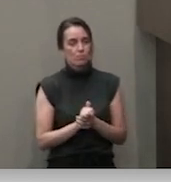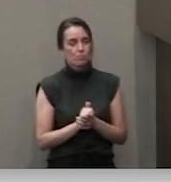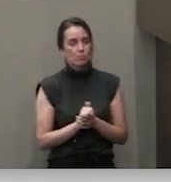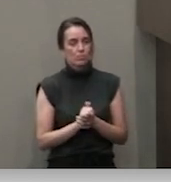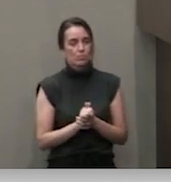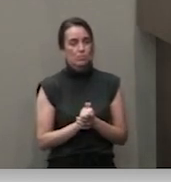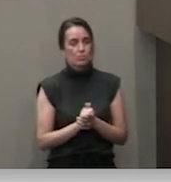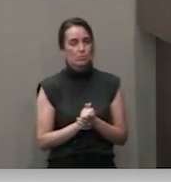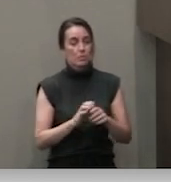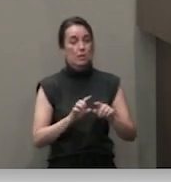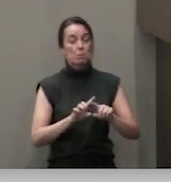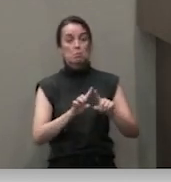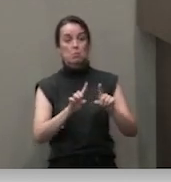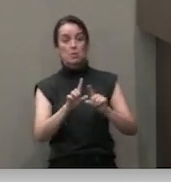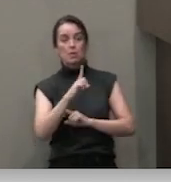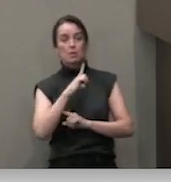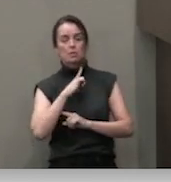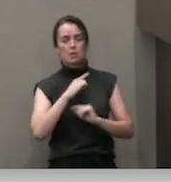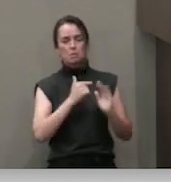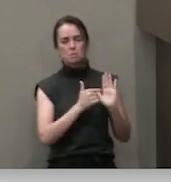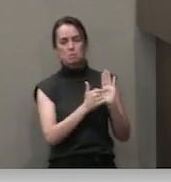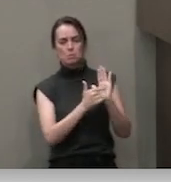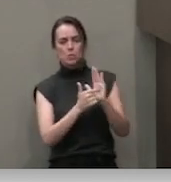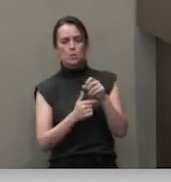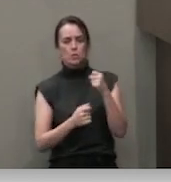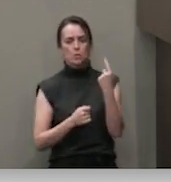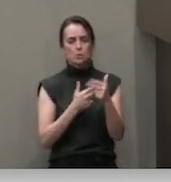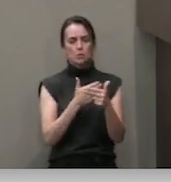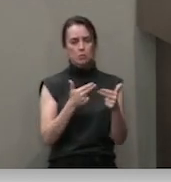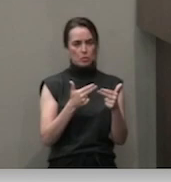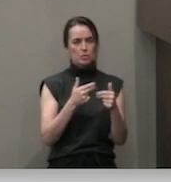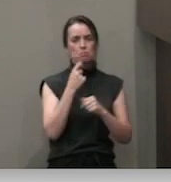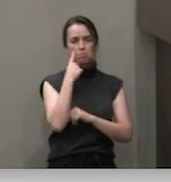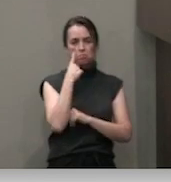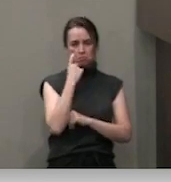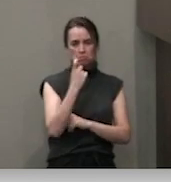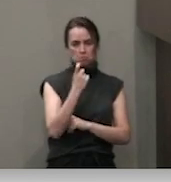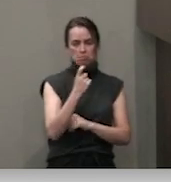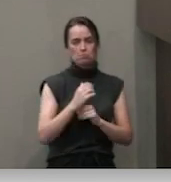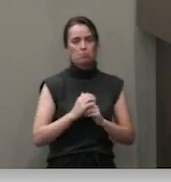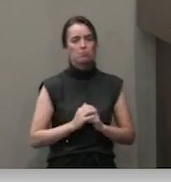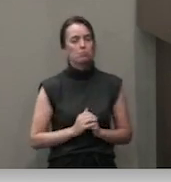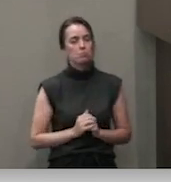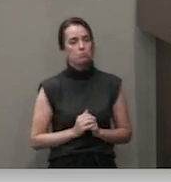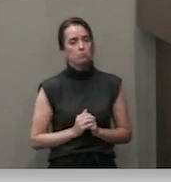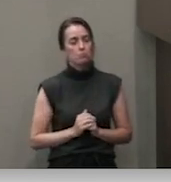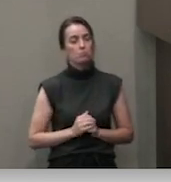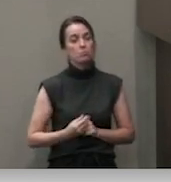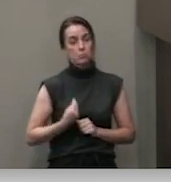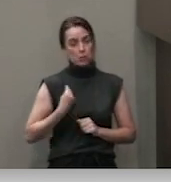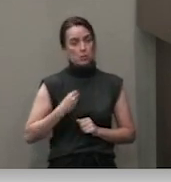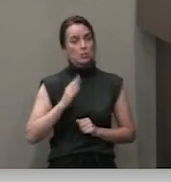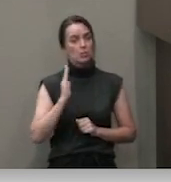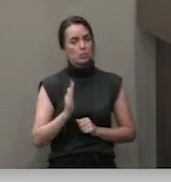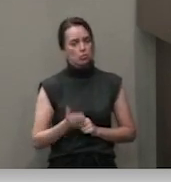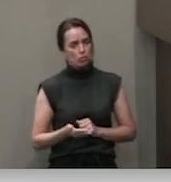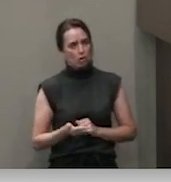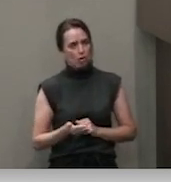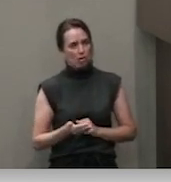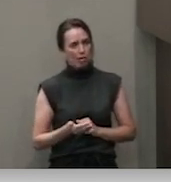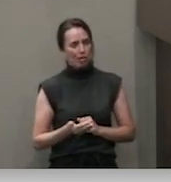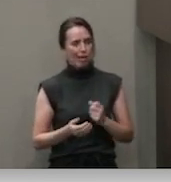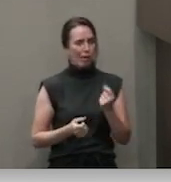mas ela tem revelado algumas coisas muito interessantes existem já algumas contrad